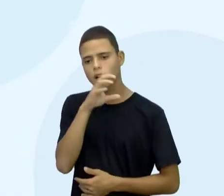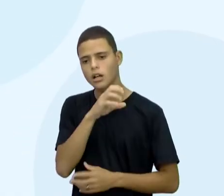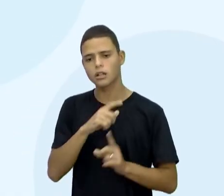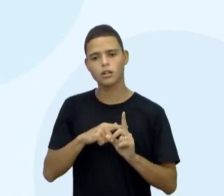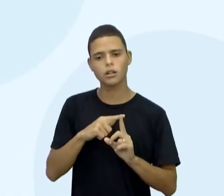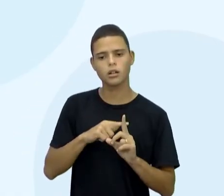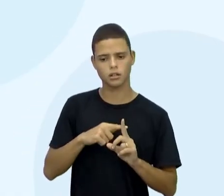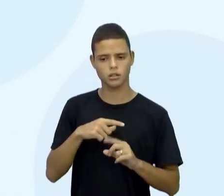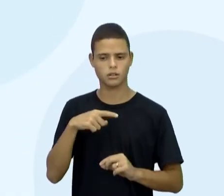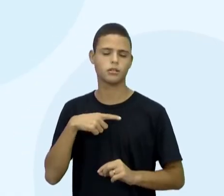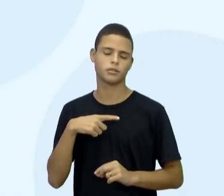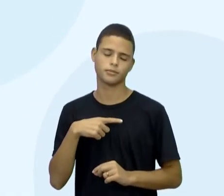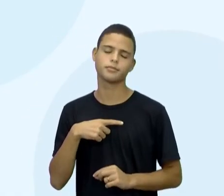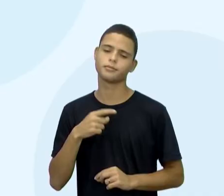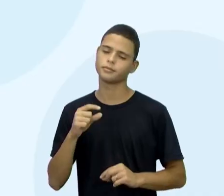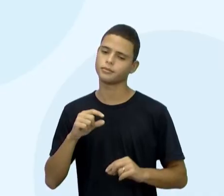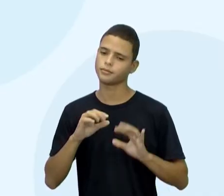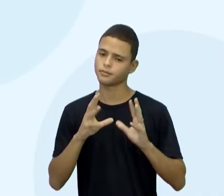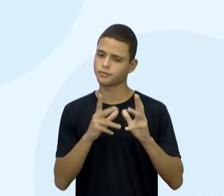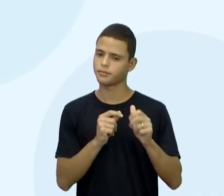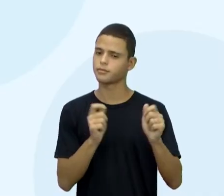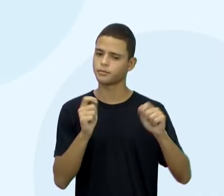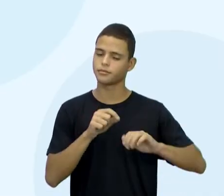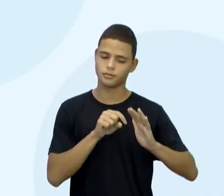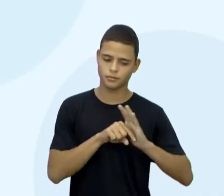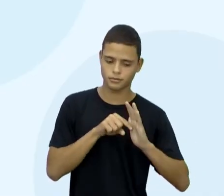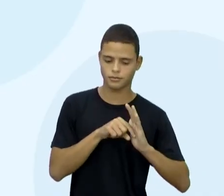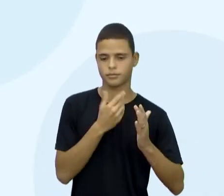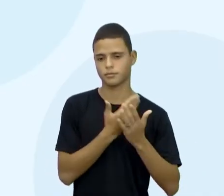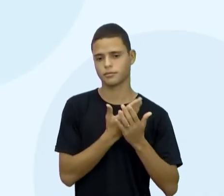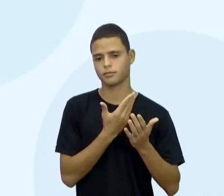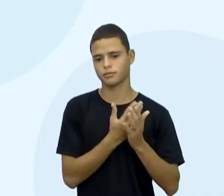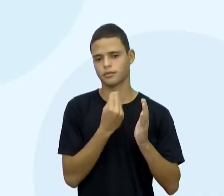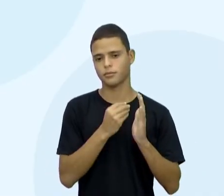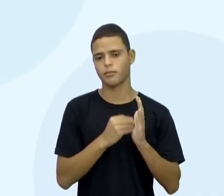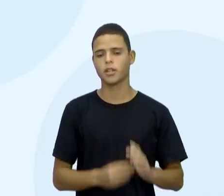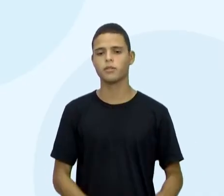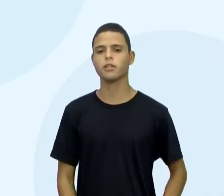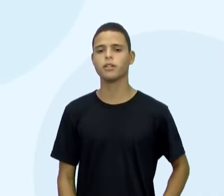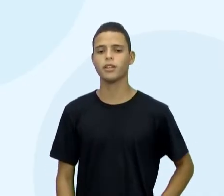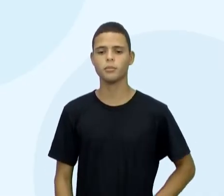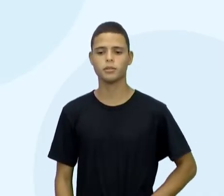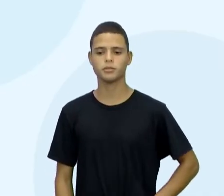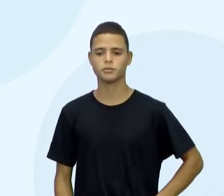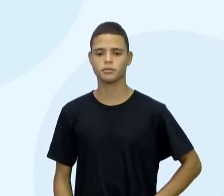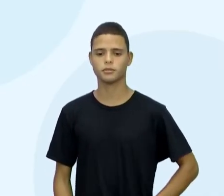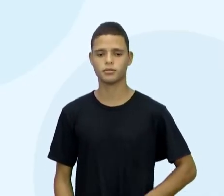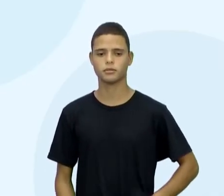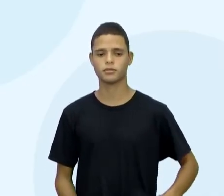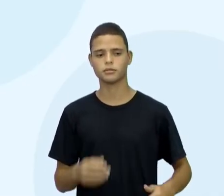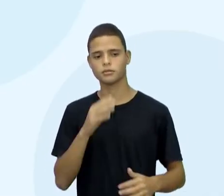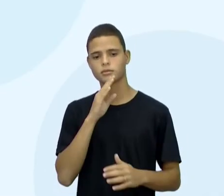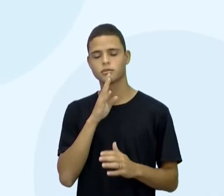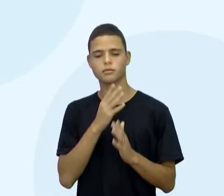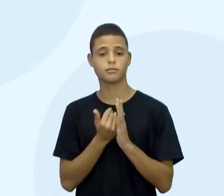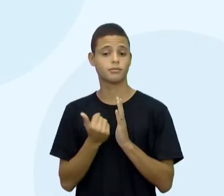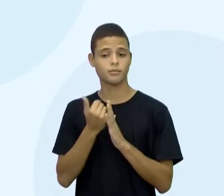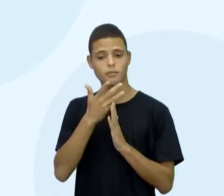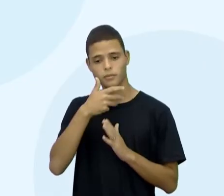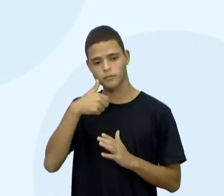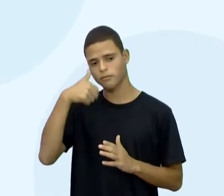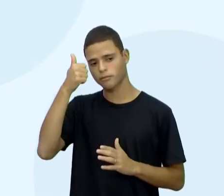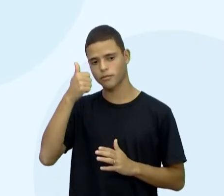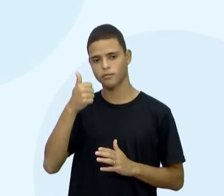pressão, tudo isso aí depois vocês podem fazer um complemento de estudo aí como sugestão para conhecer melhor essas camadas aí